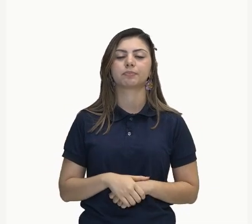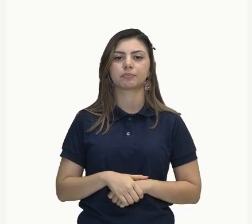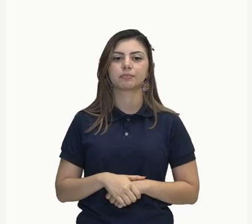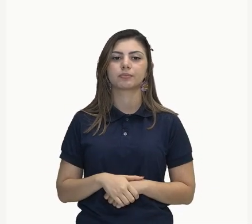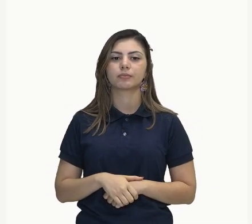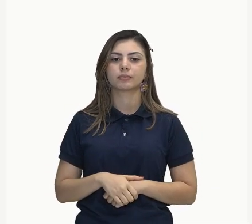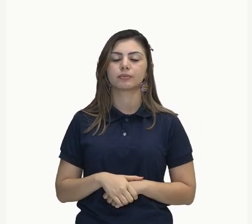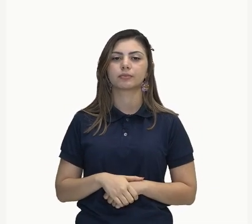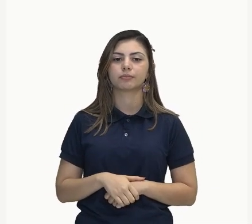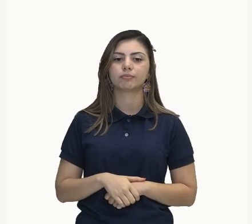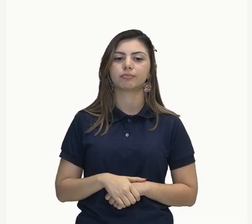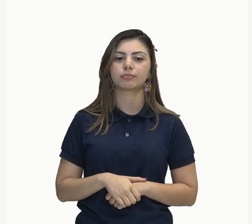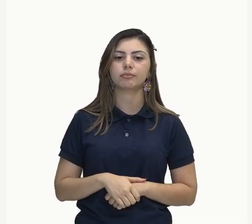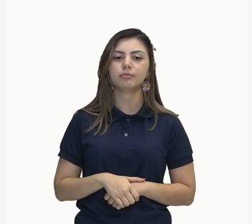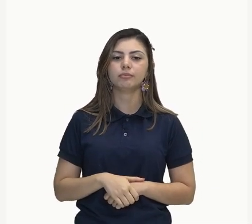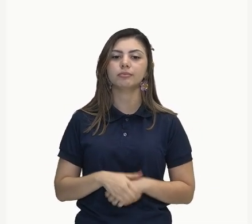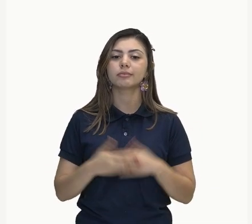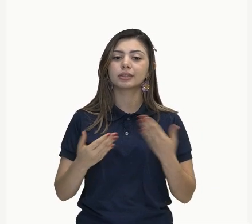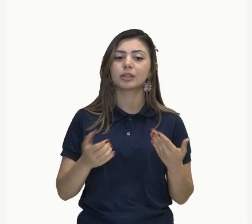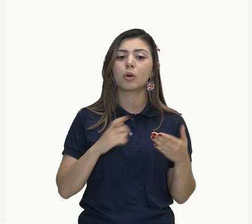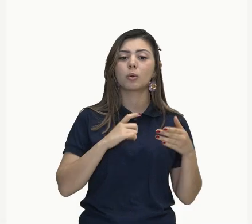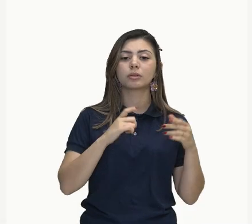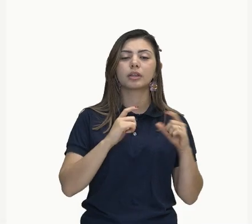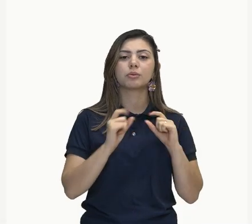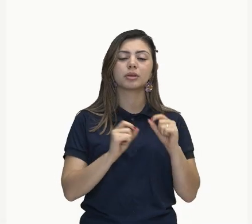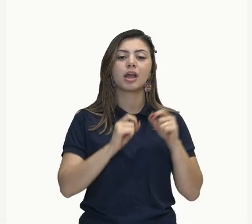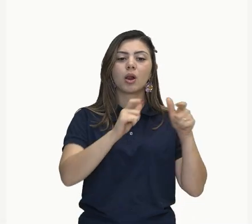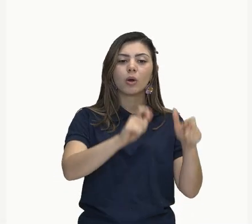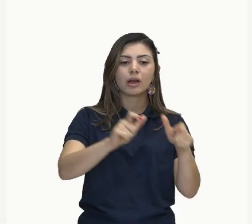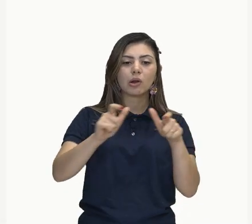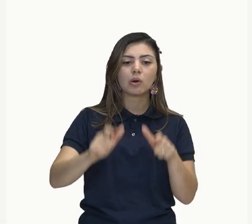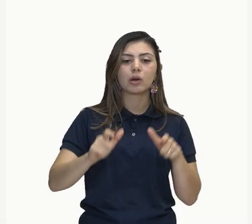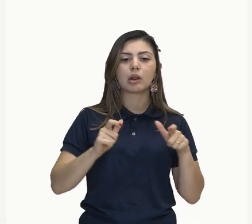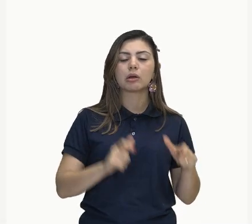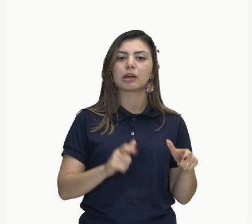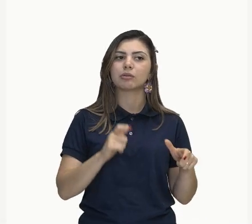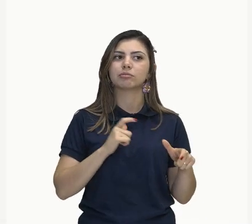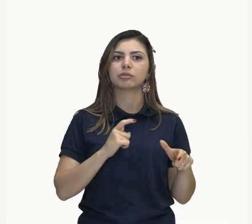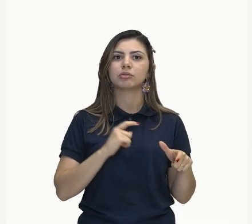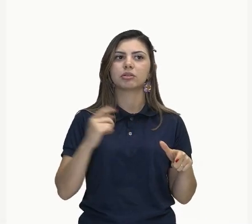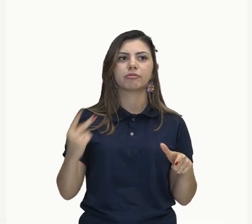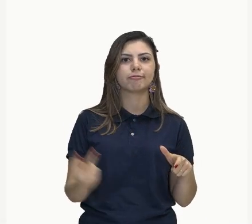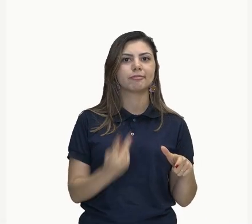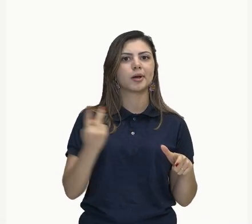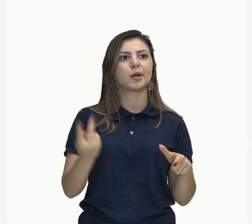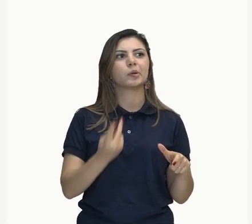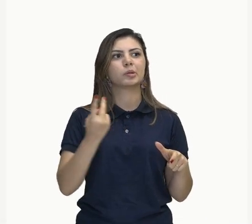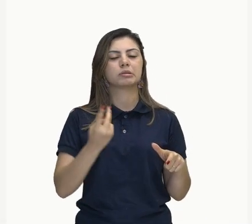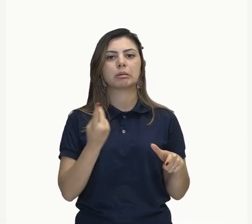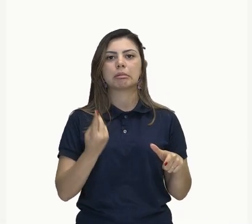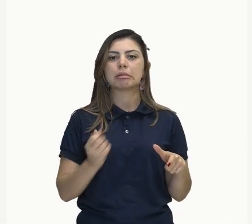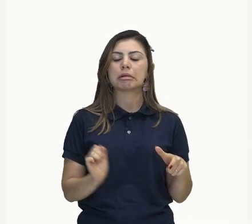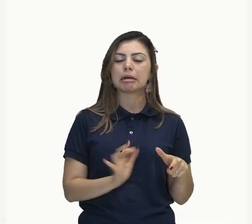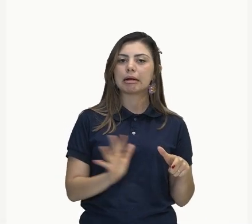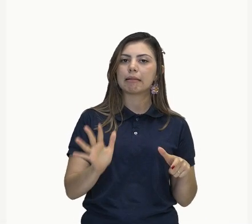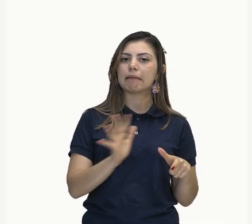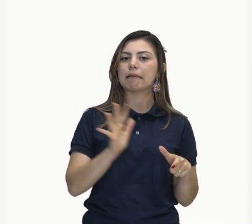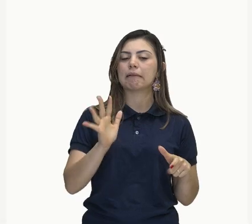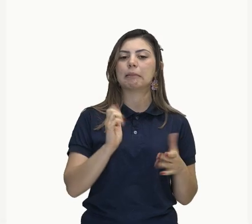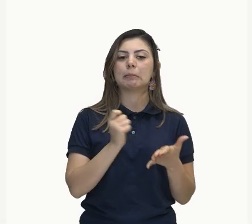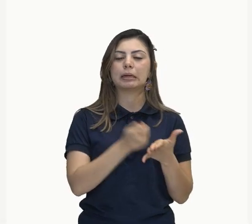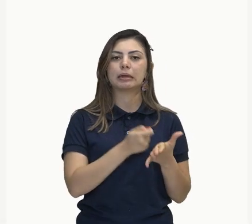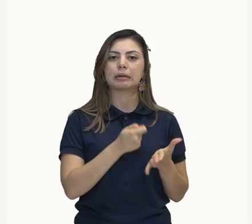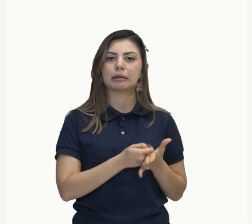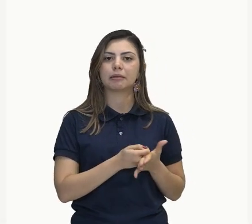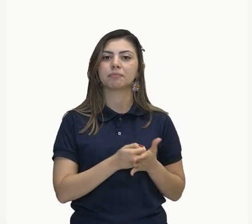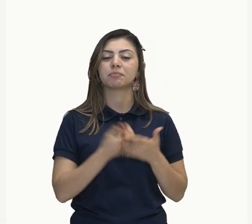especulação imobiliária, né? Então, o que é especulação? Aquele local acaba ficando com um valor mais elevado. Antes que